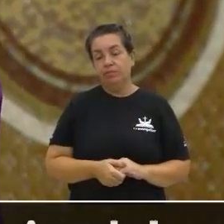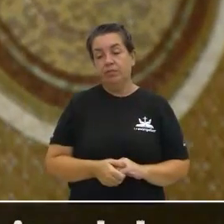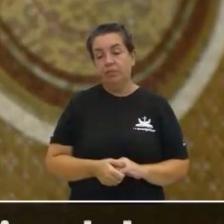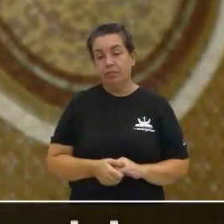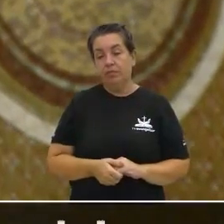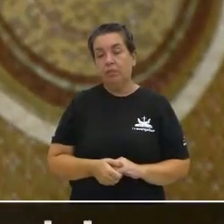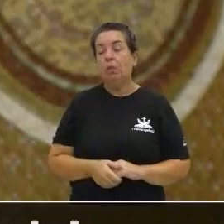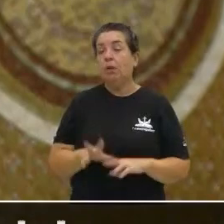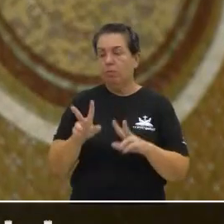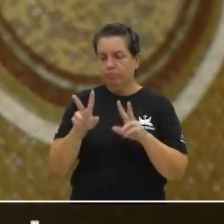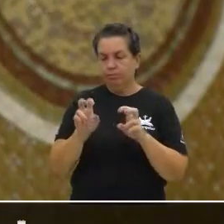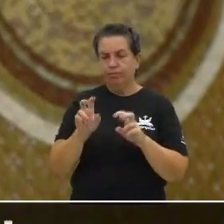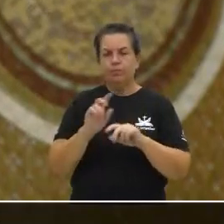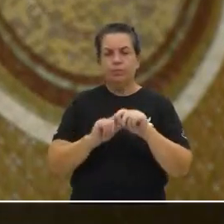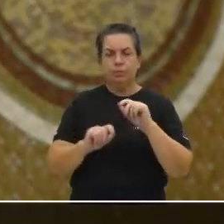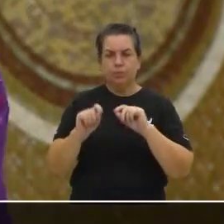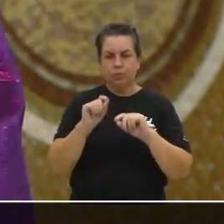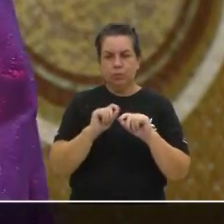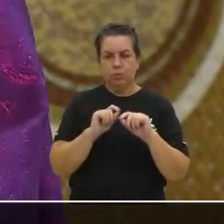Perceba que